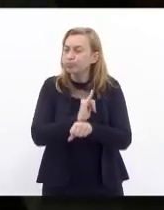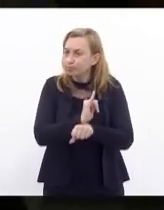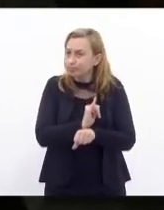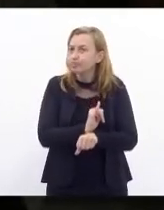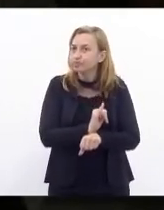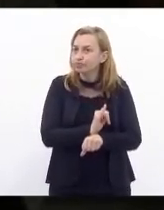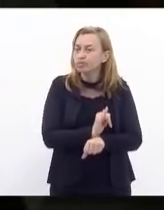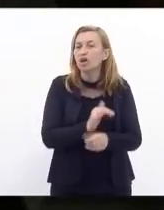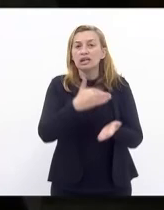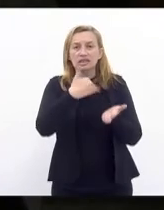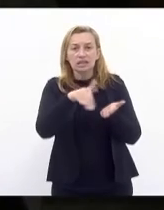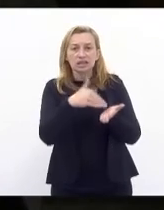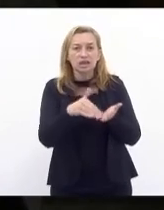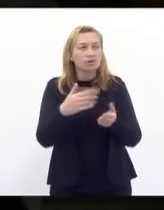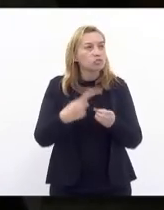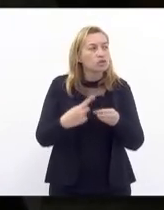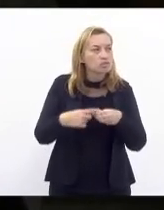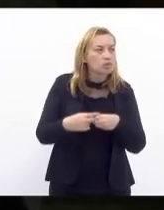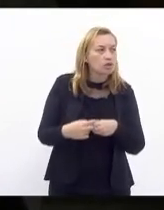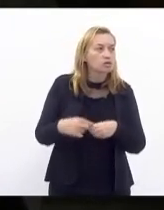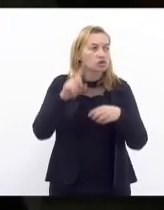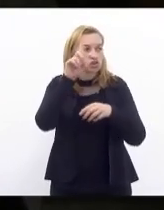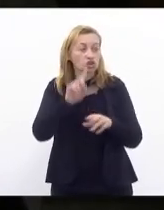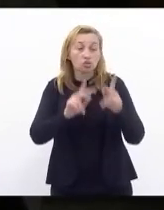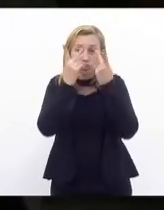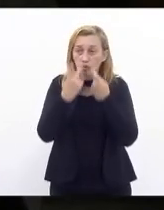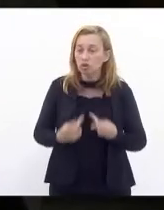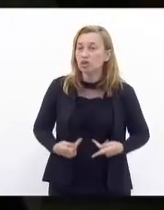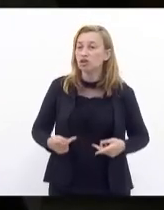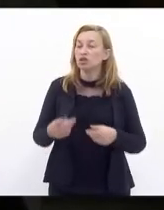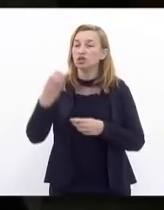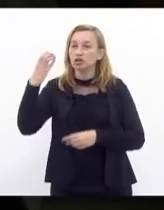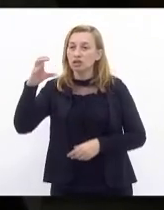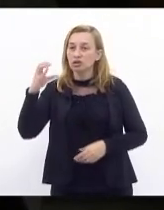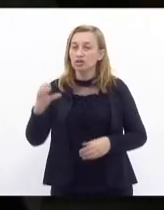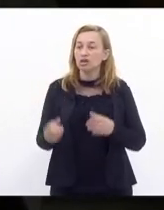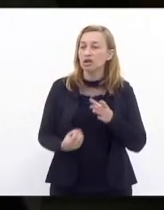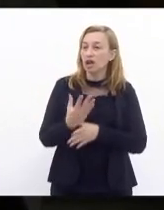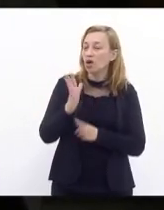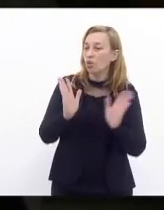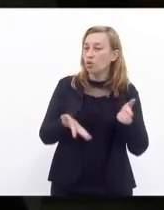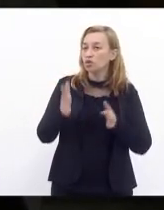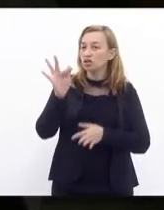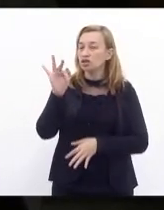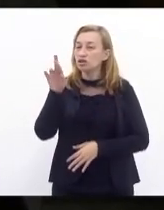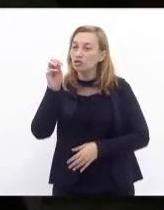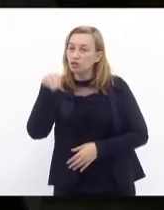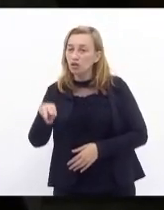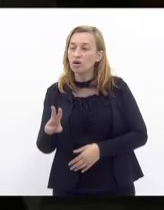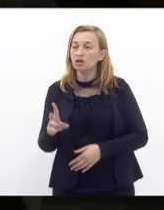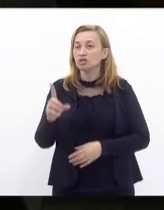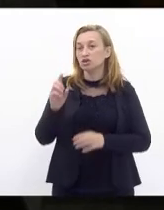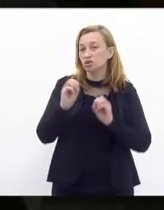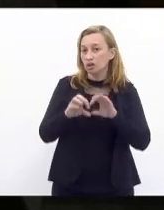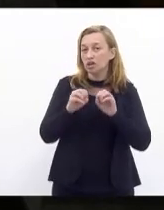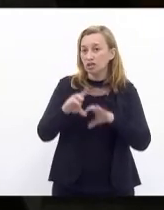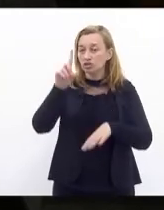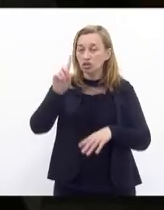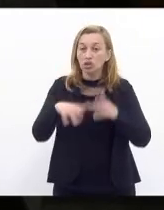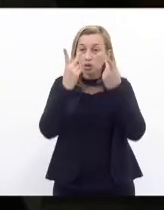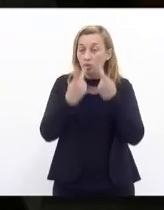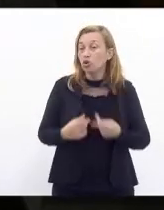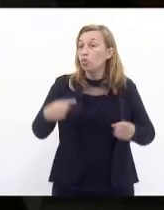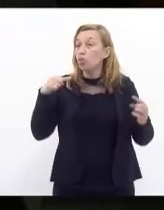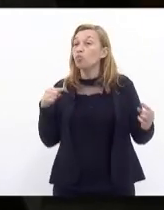que se articularam com a Secretaria Municipal de Direitos Humanos de Niterói para promover hoje esse Fórum de Educação em Direitos Humanos, com o